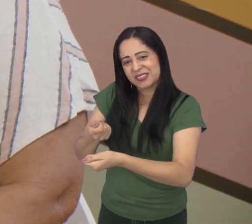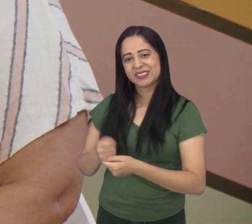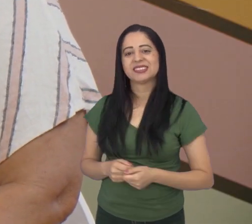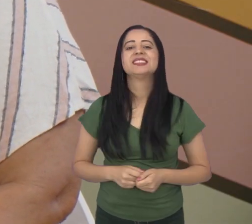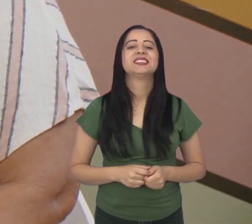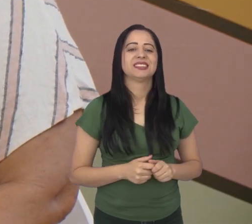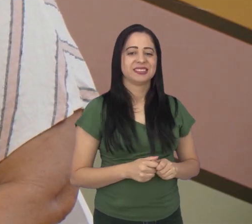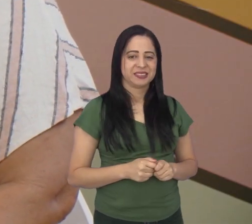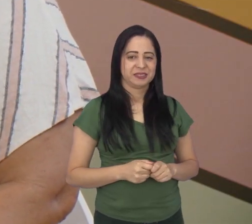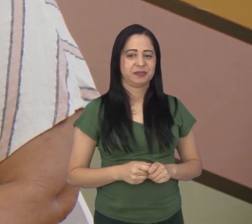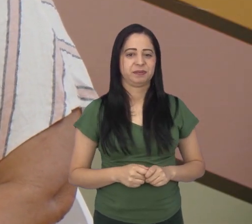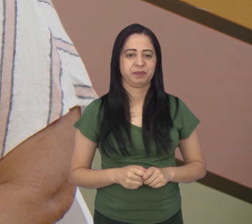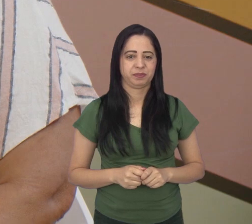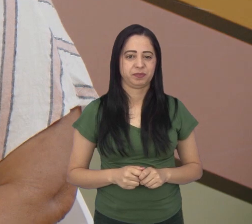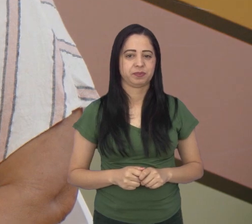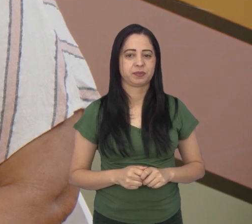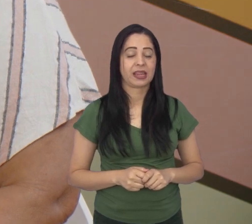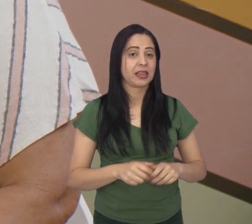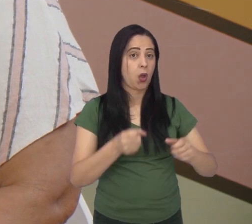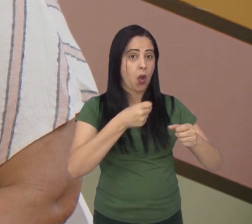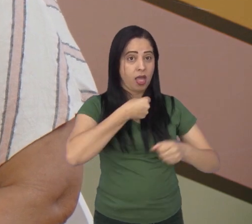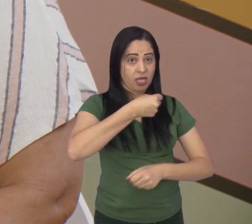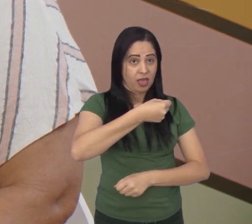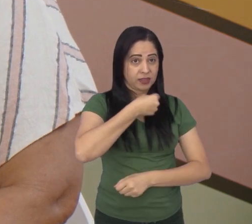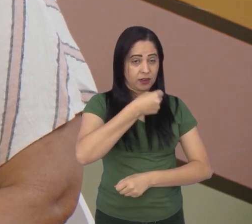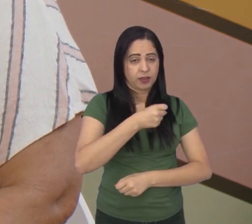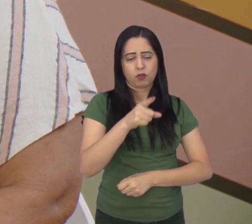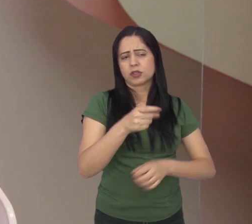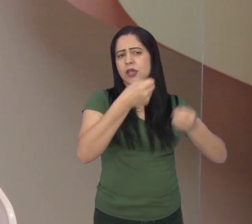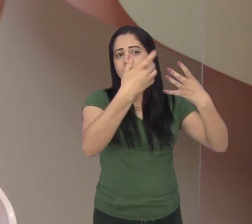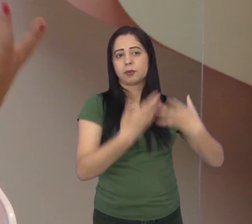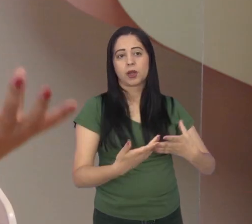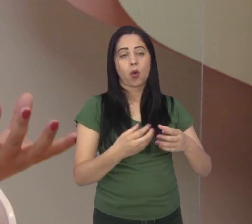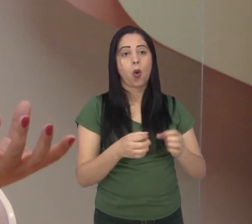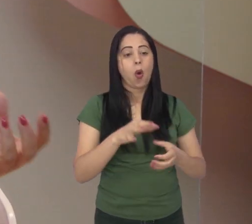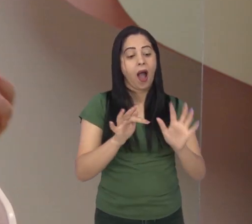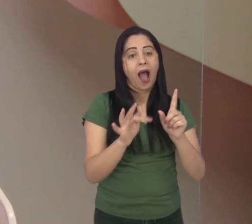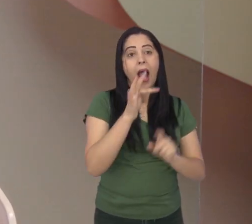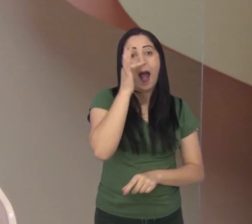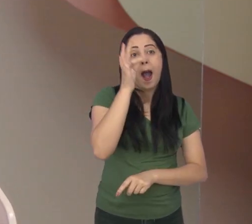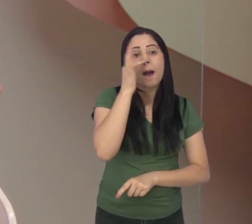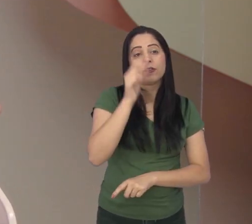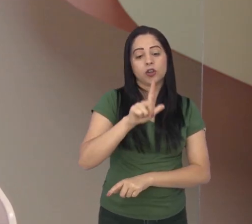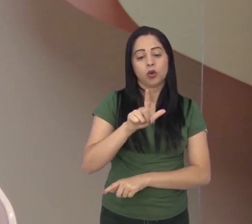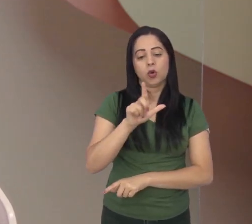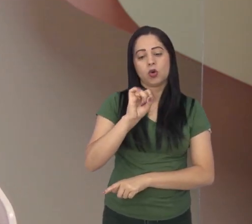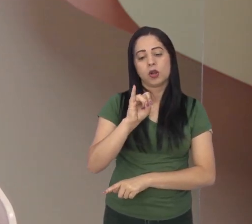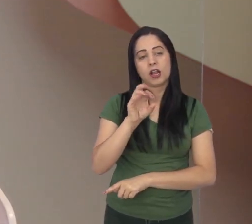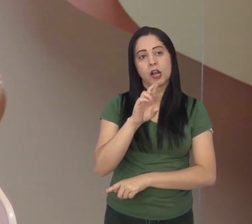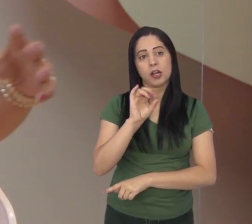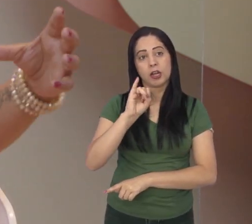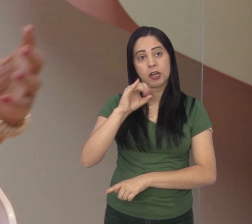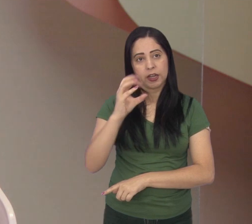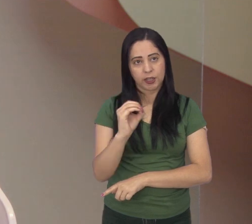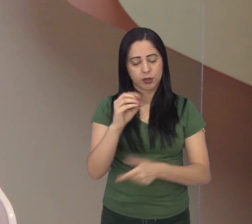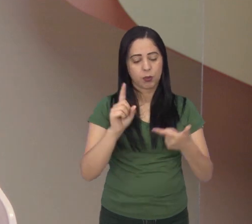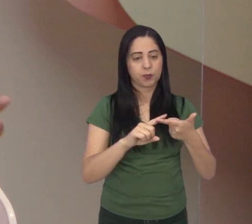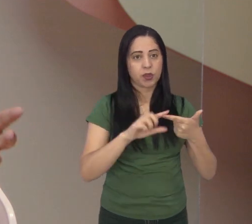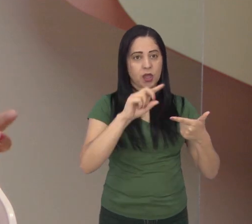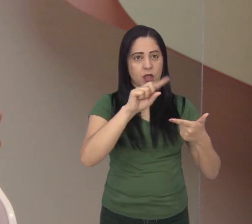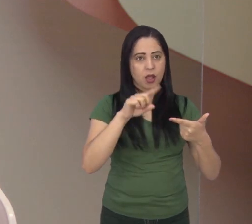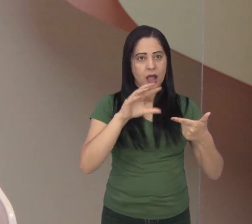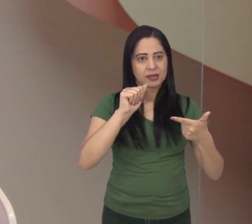convite, viu? Nós que agradecemos. Ana, na reportagem nós falamos sobre o lírio da paz e a zamioculca, que são plantas fáceis, de